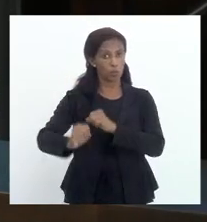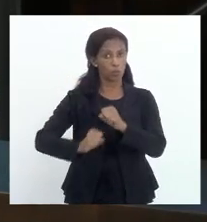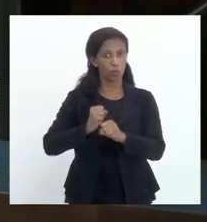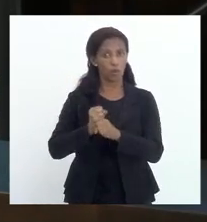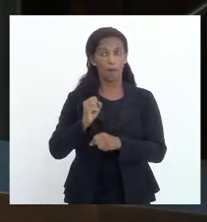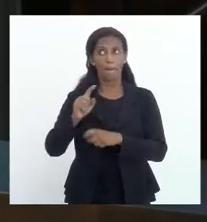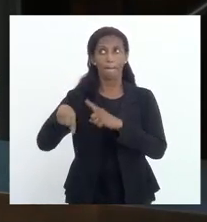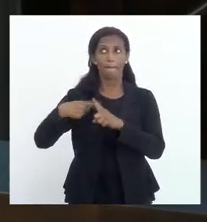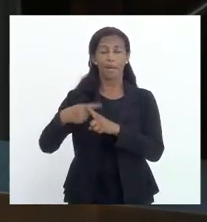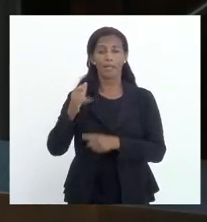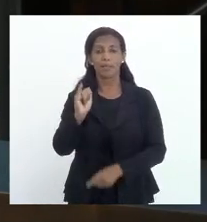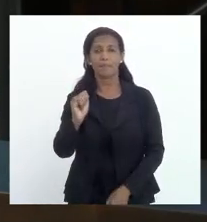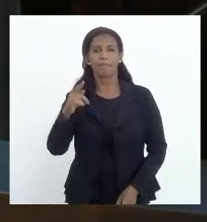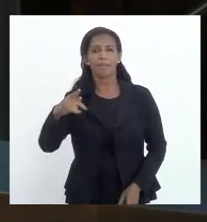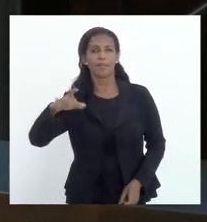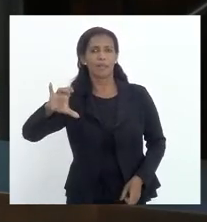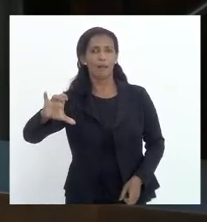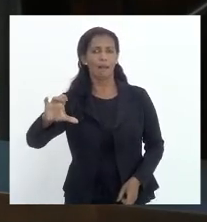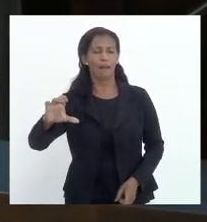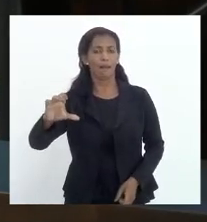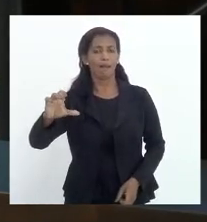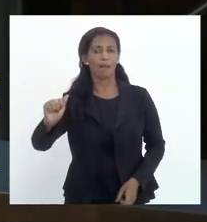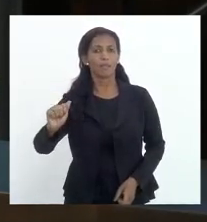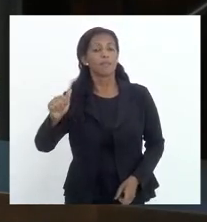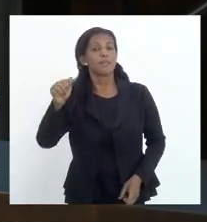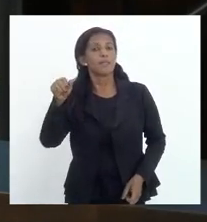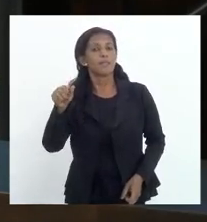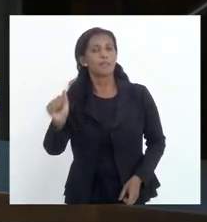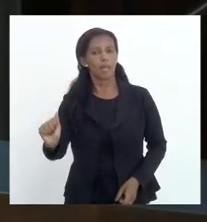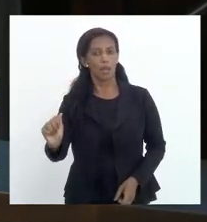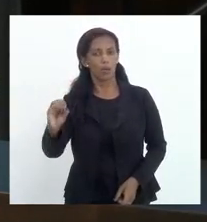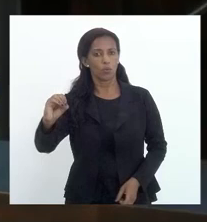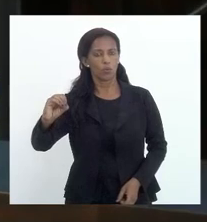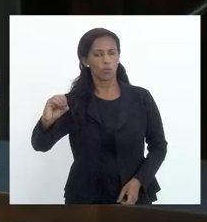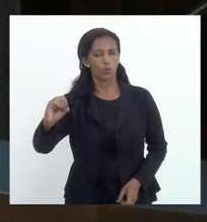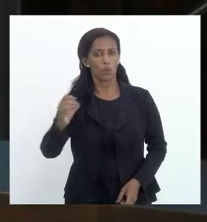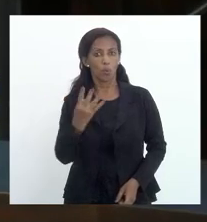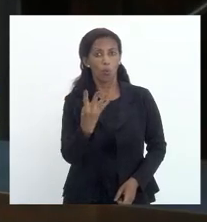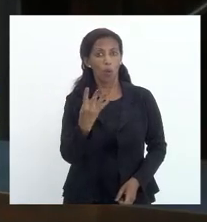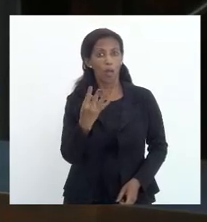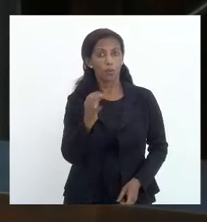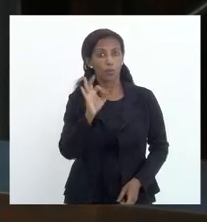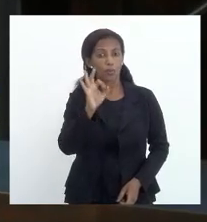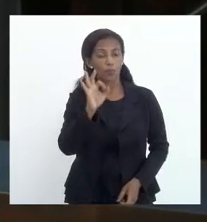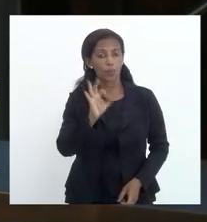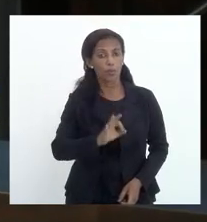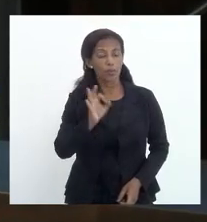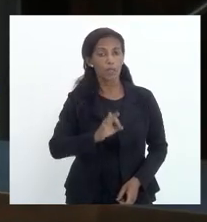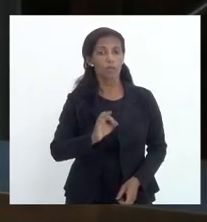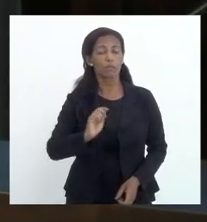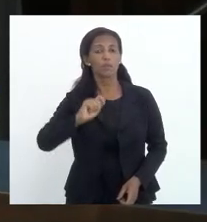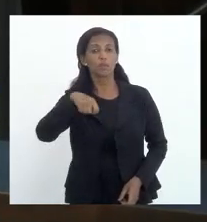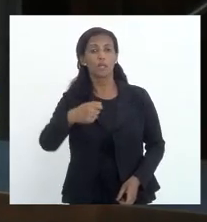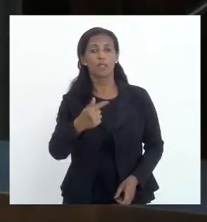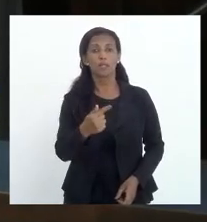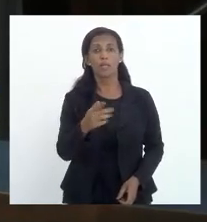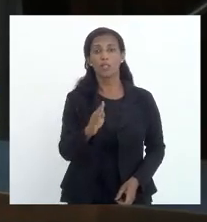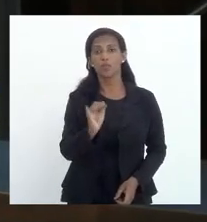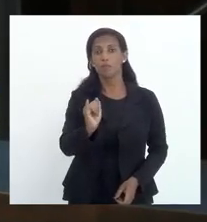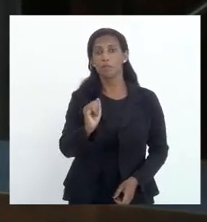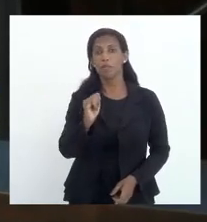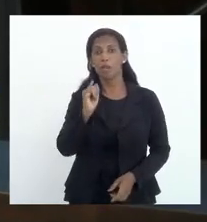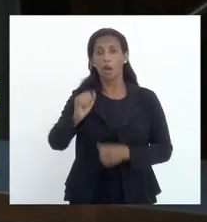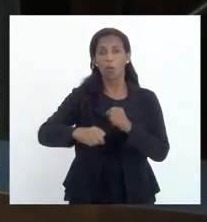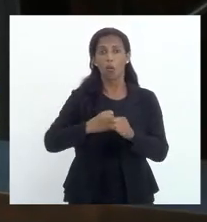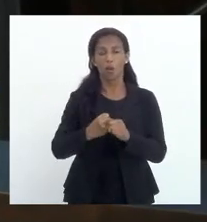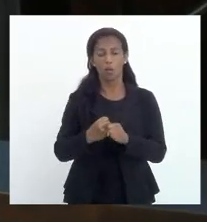IPCA, vamos imaginar IPCA zero, não tem inflação, 4% representa 7 bi ao ano. No novo plano,